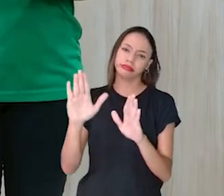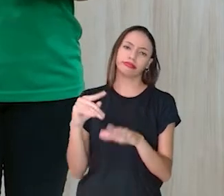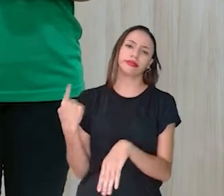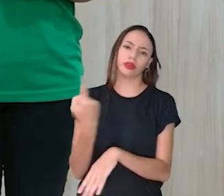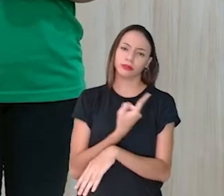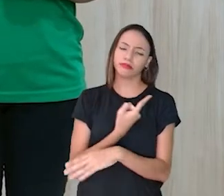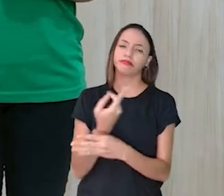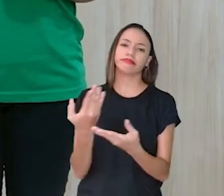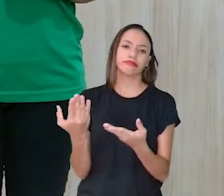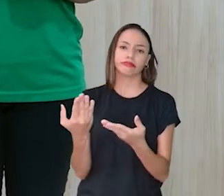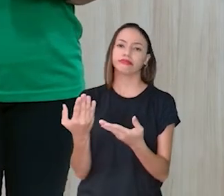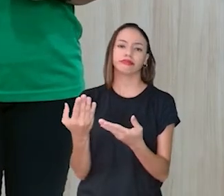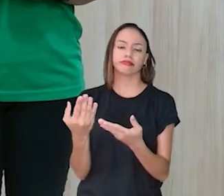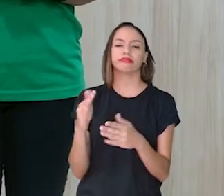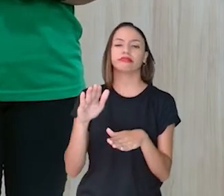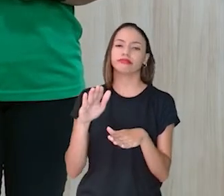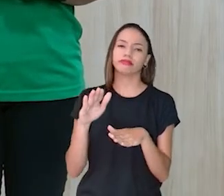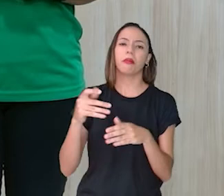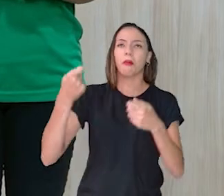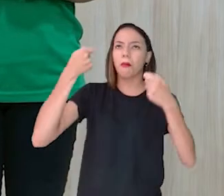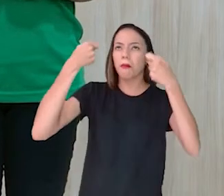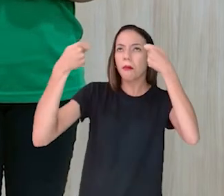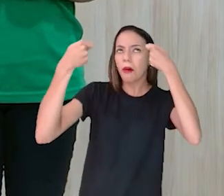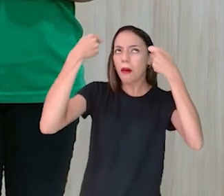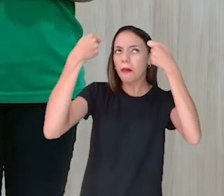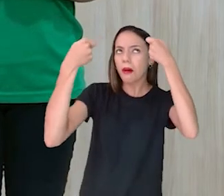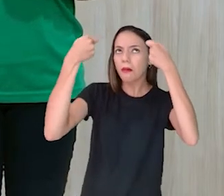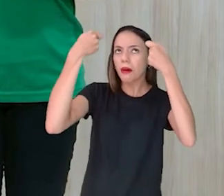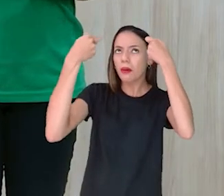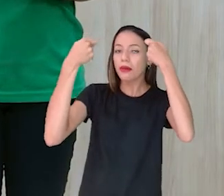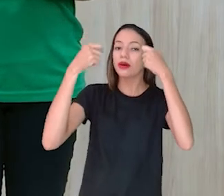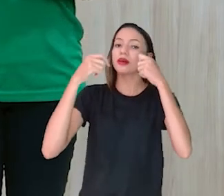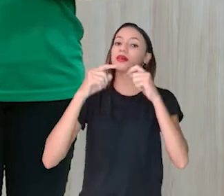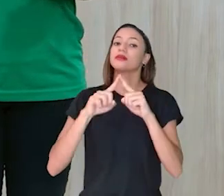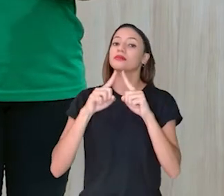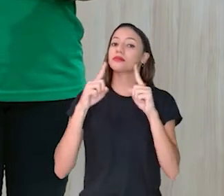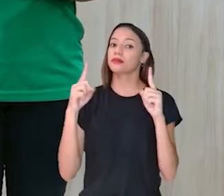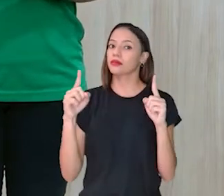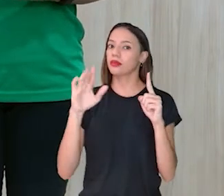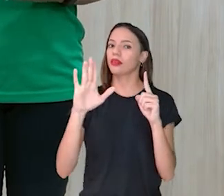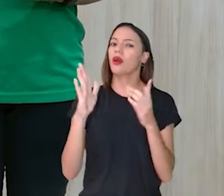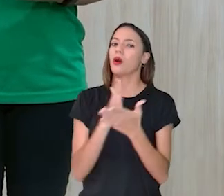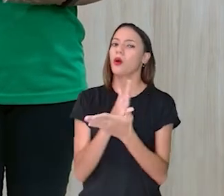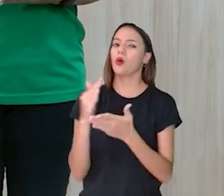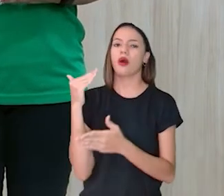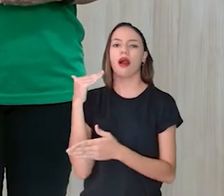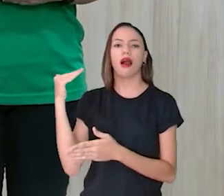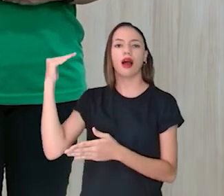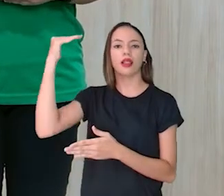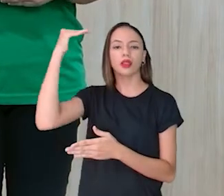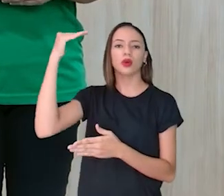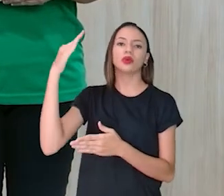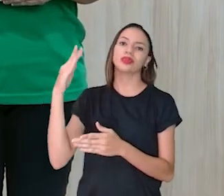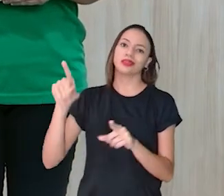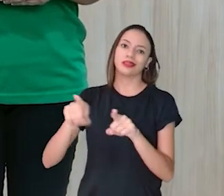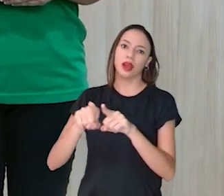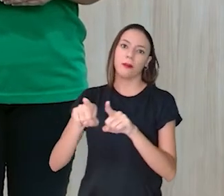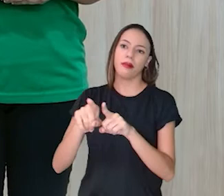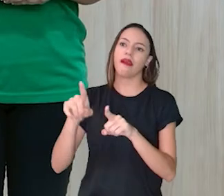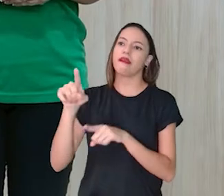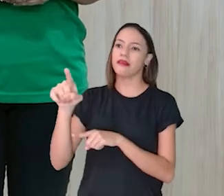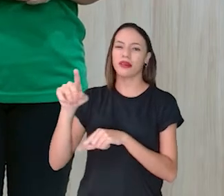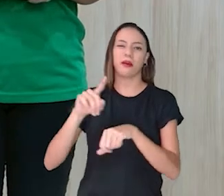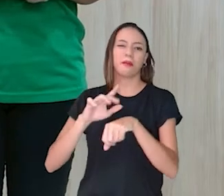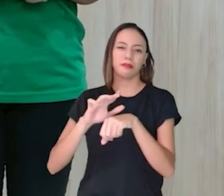podemos, não é, ter um certo controle, e mesmo assim, muitos adultos estão sendo acometidos dessa síndrome